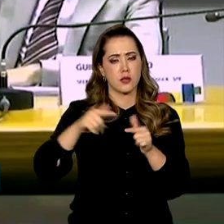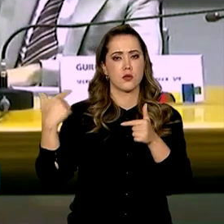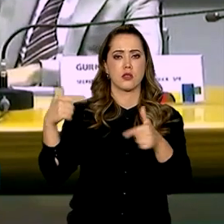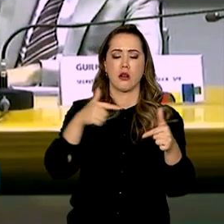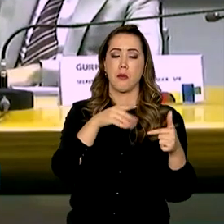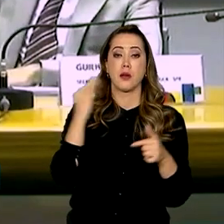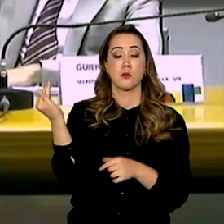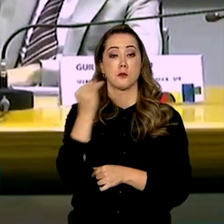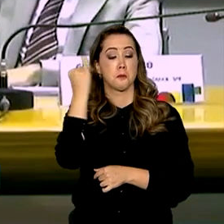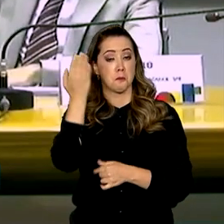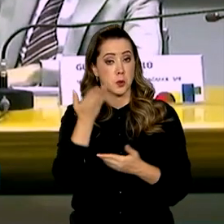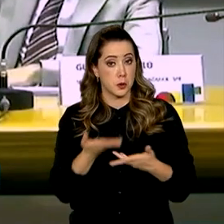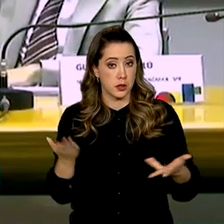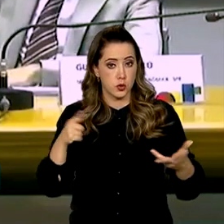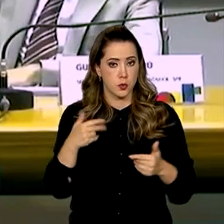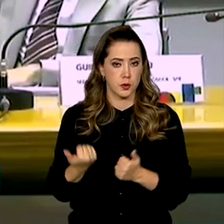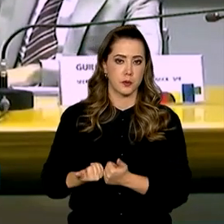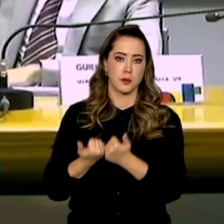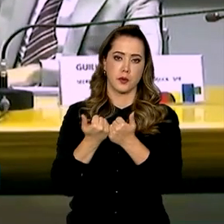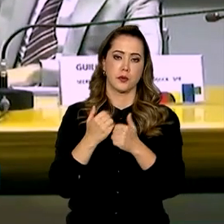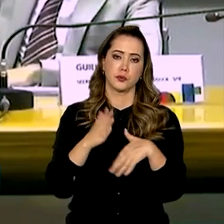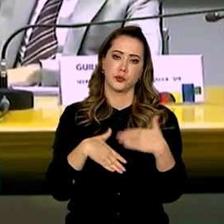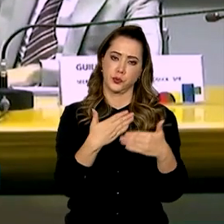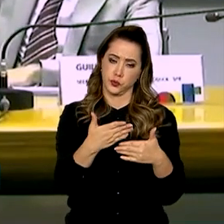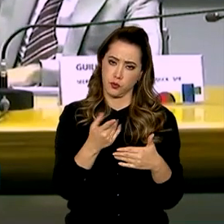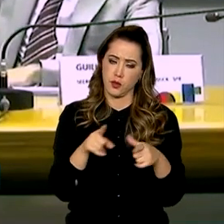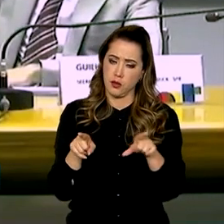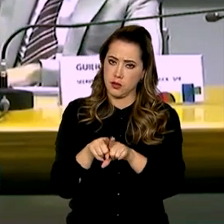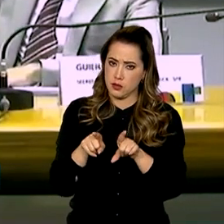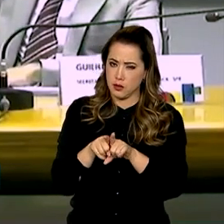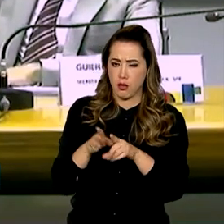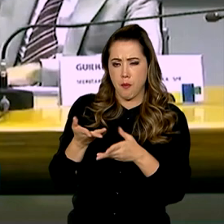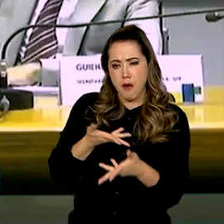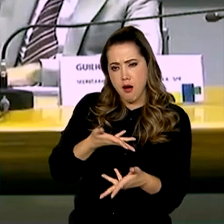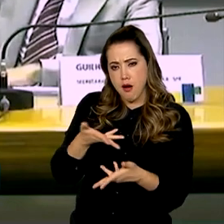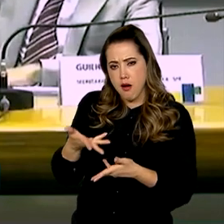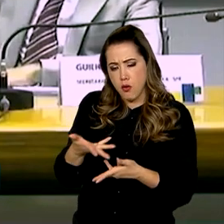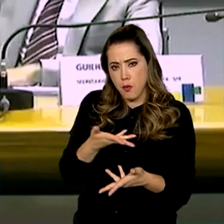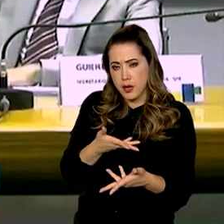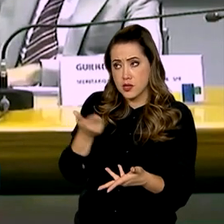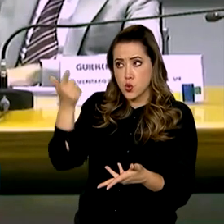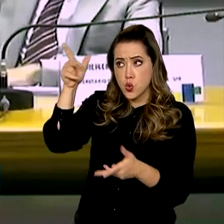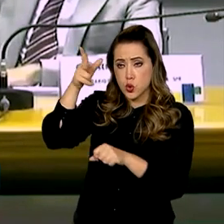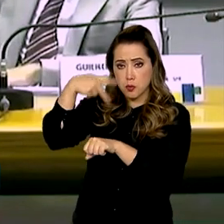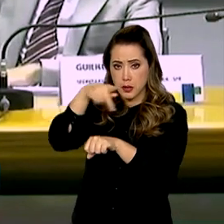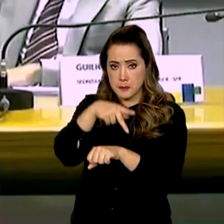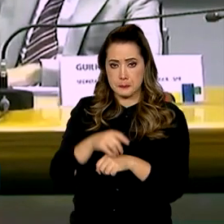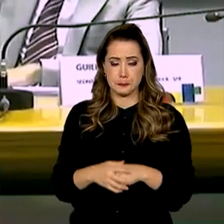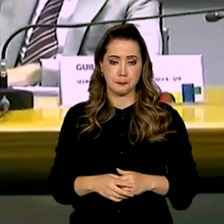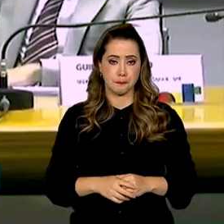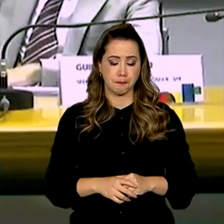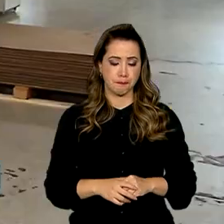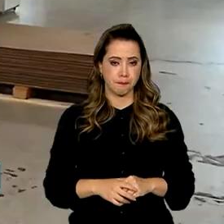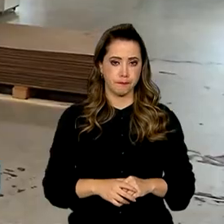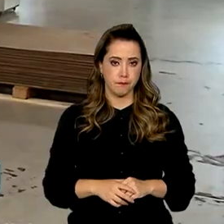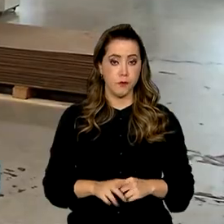foram decisivas para contribuir com esse processo e também a cooperação internacional. De acordo com o